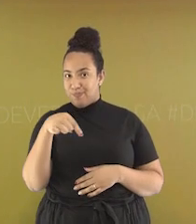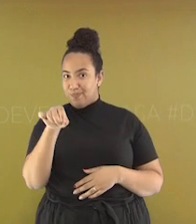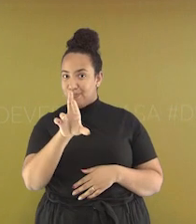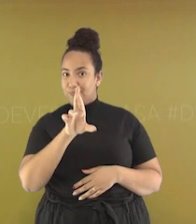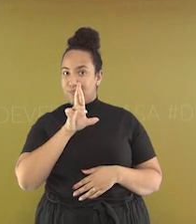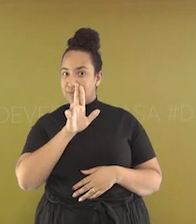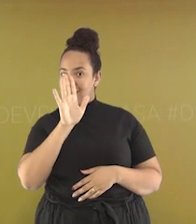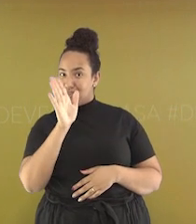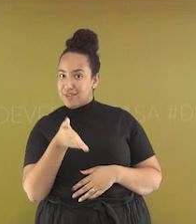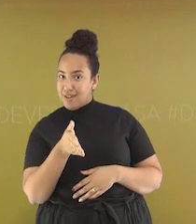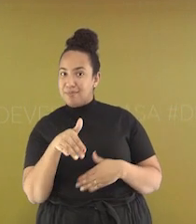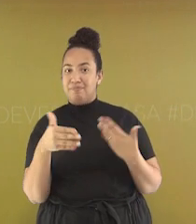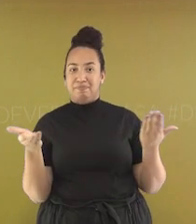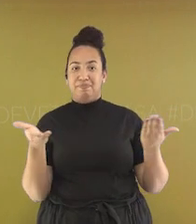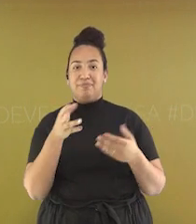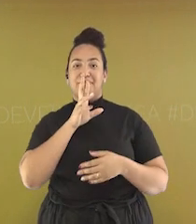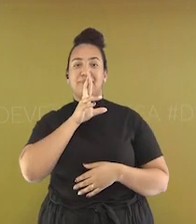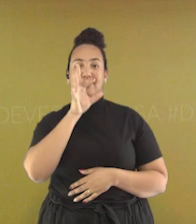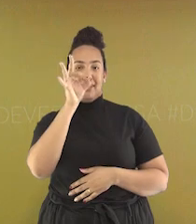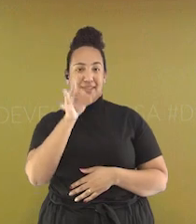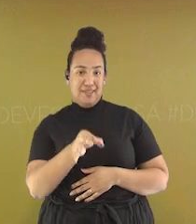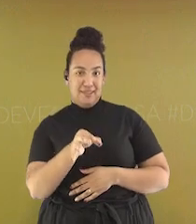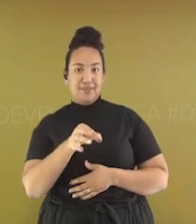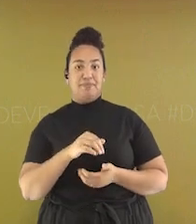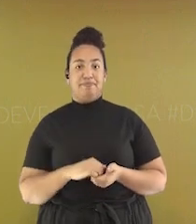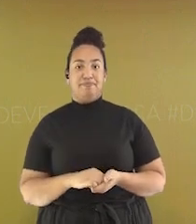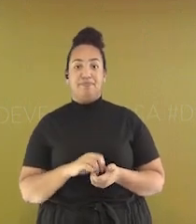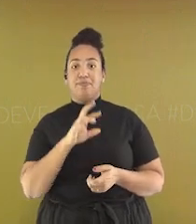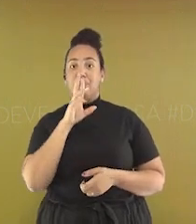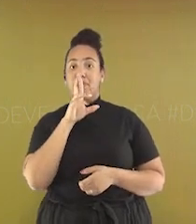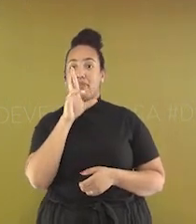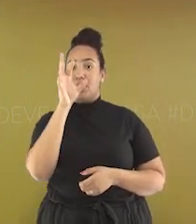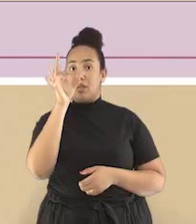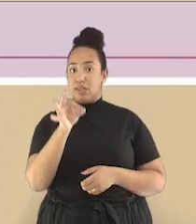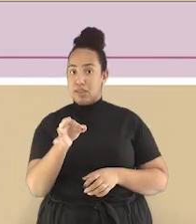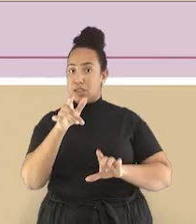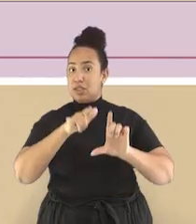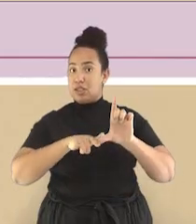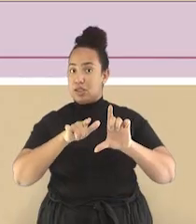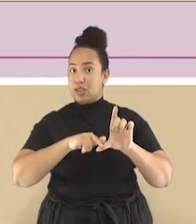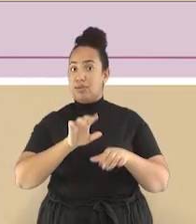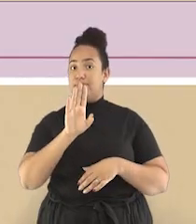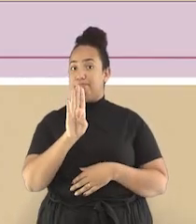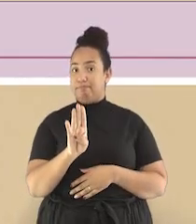Respondeu? Vamos corrigir? Então, a resposta certa é a letra